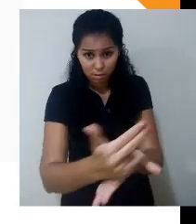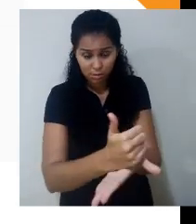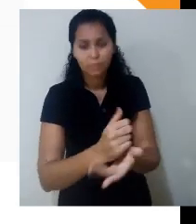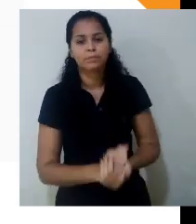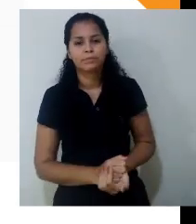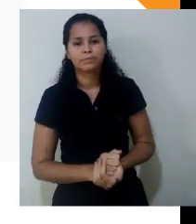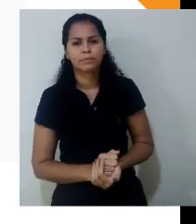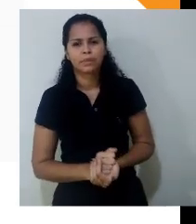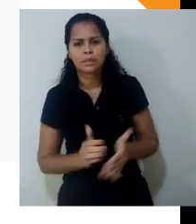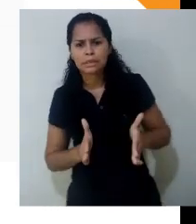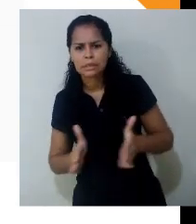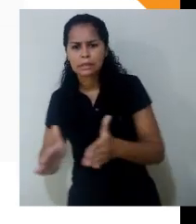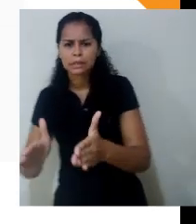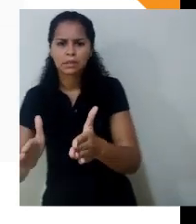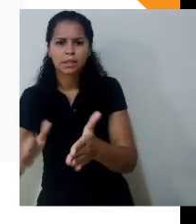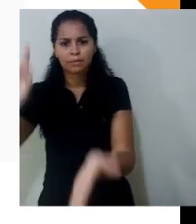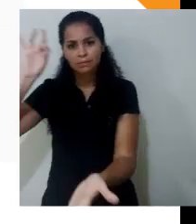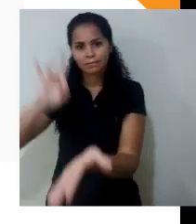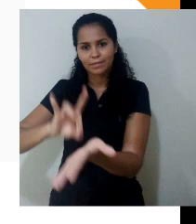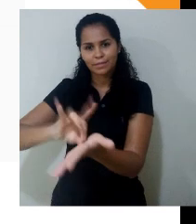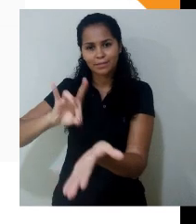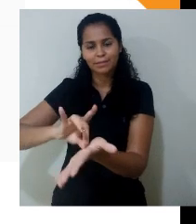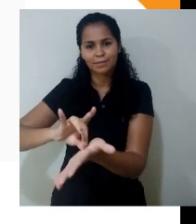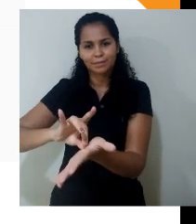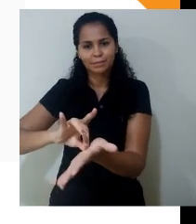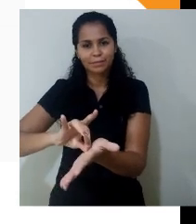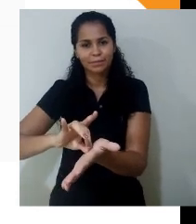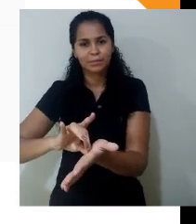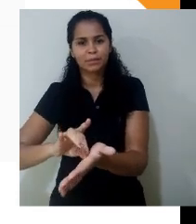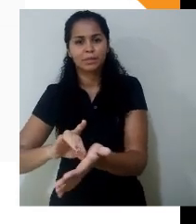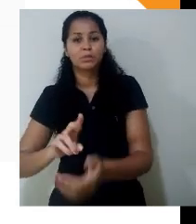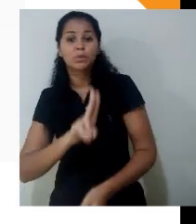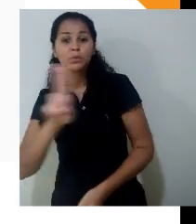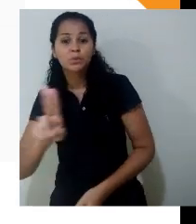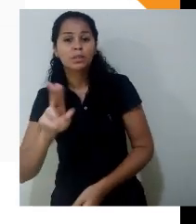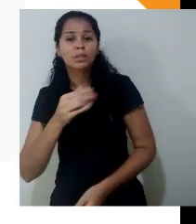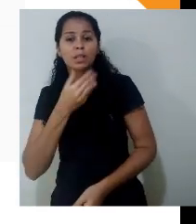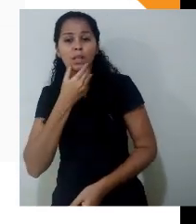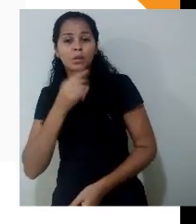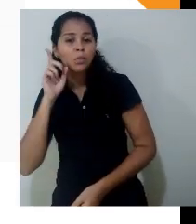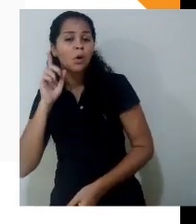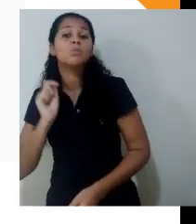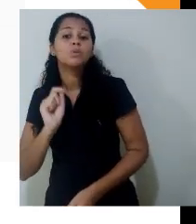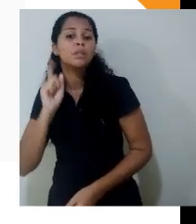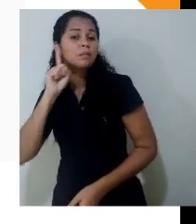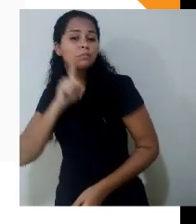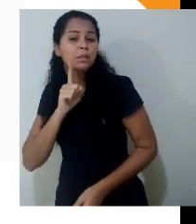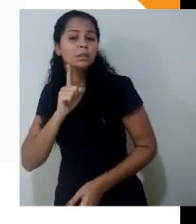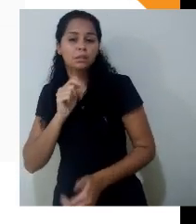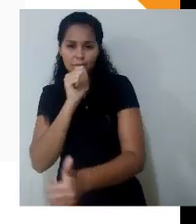e a pista original, que foi a percorrida pelo atleta. Mas que pista é essa?